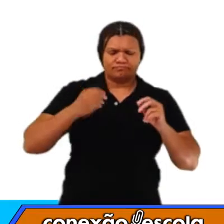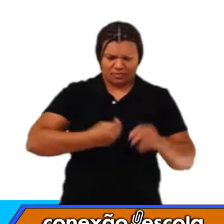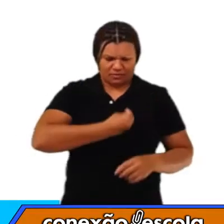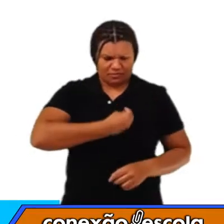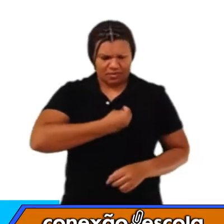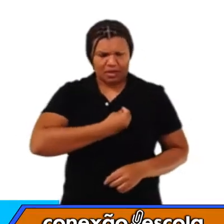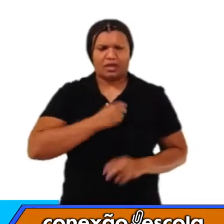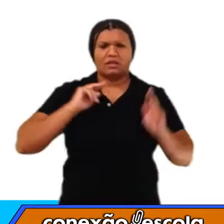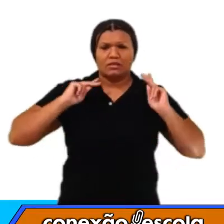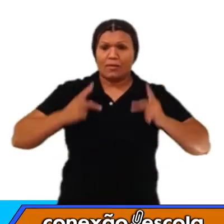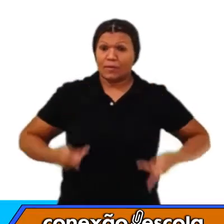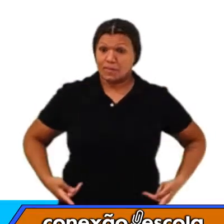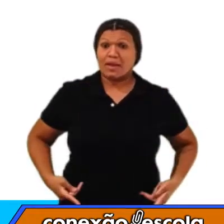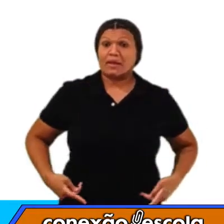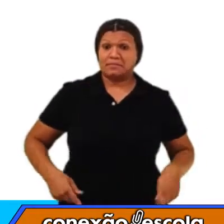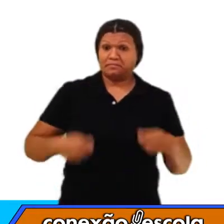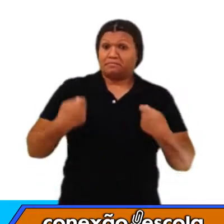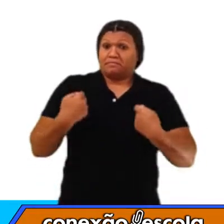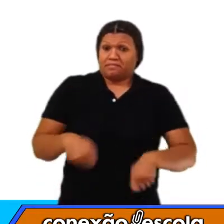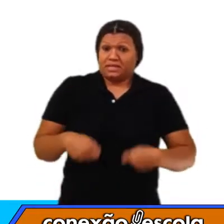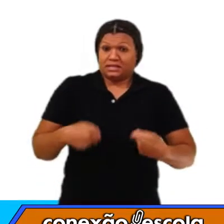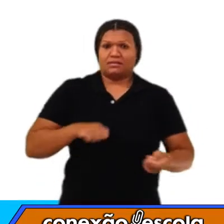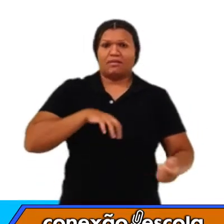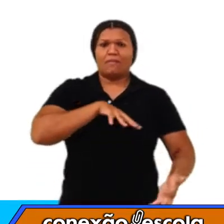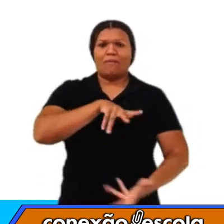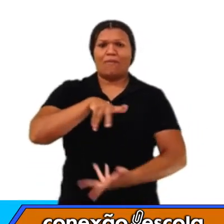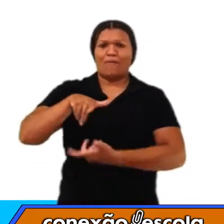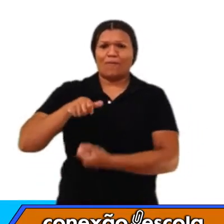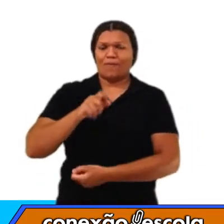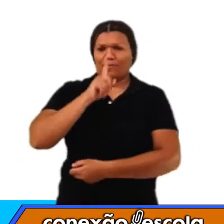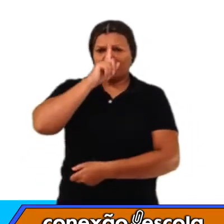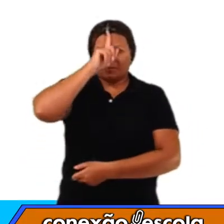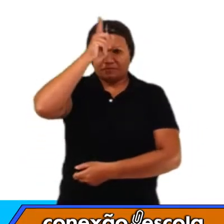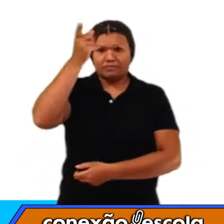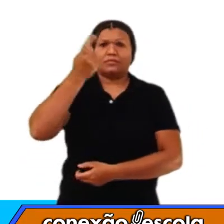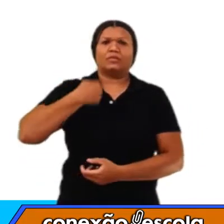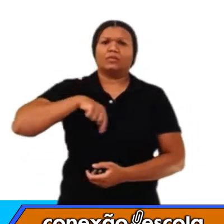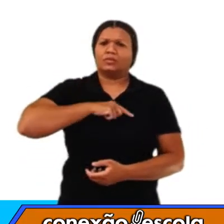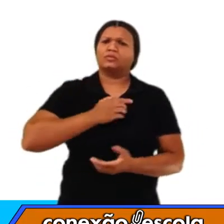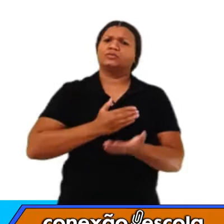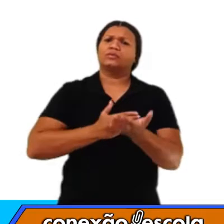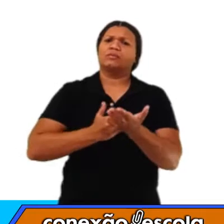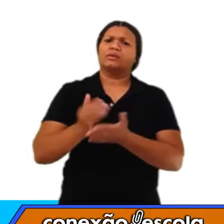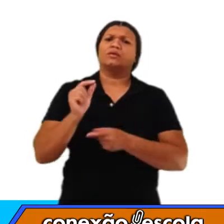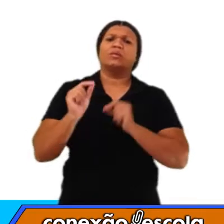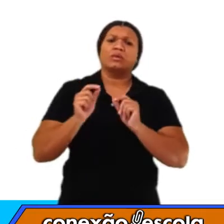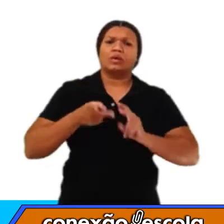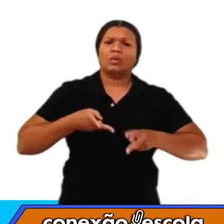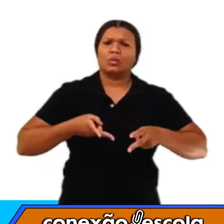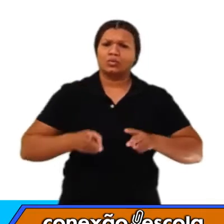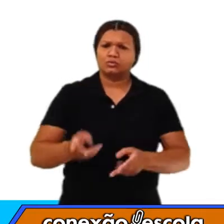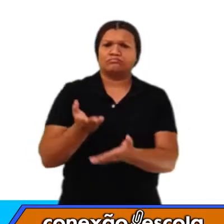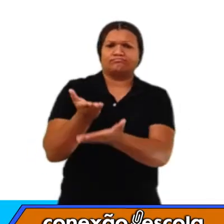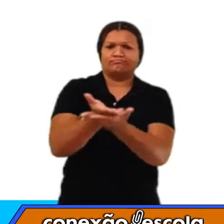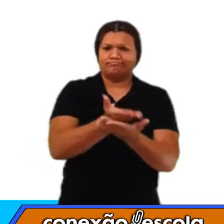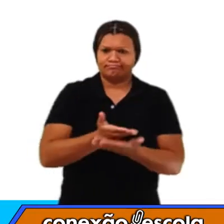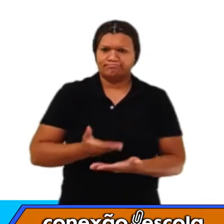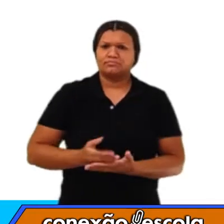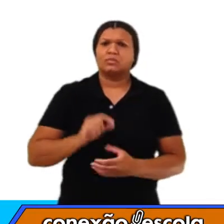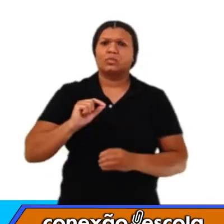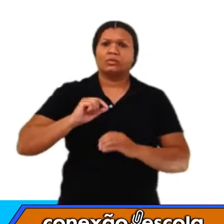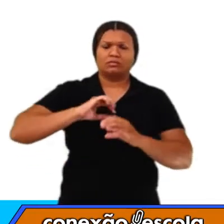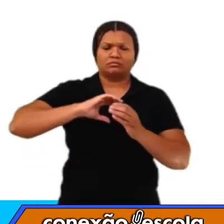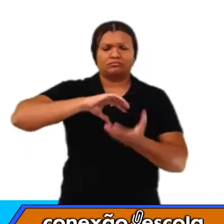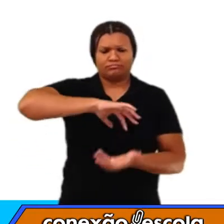humana é dependente desse mundo natural, nós vamos caminhar para os nossos estudos da camada de ozônio, porque nós